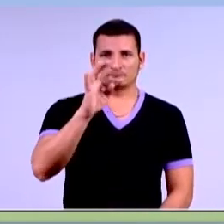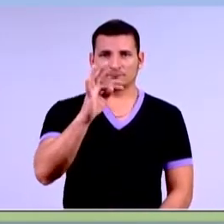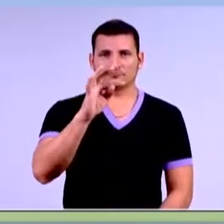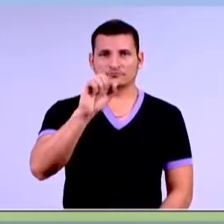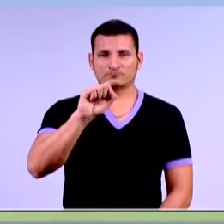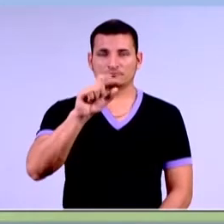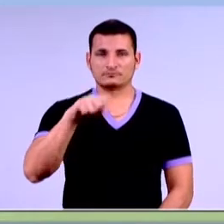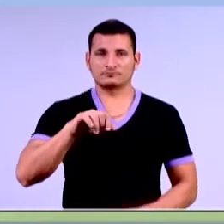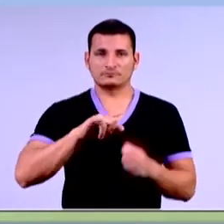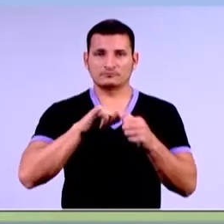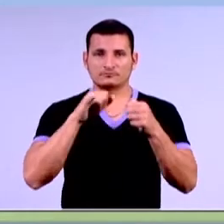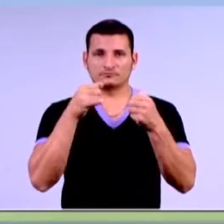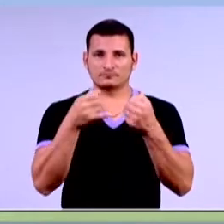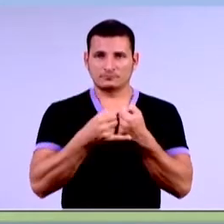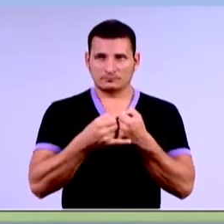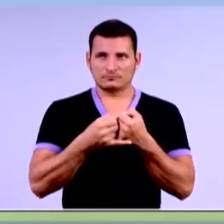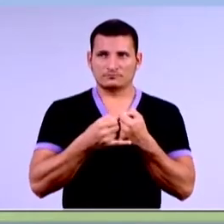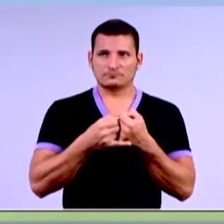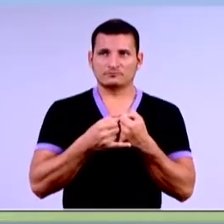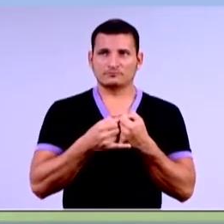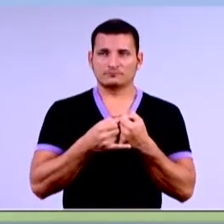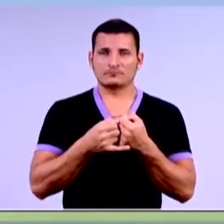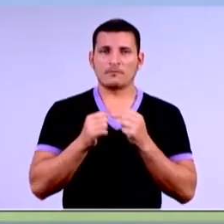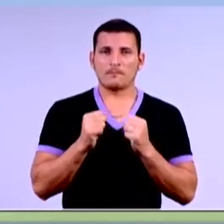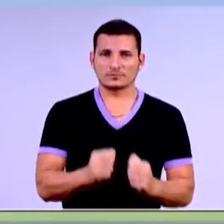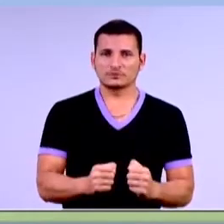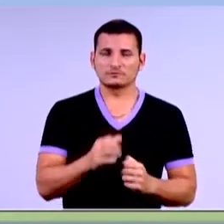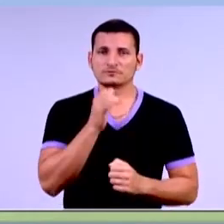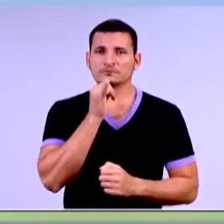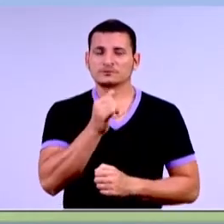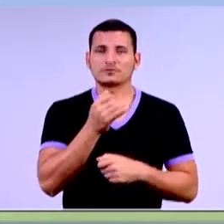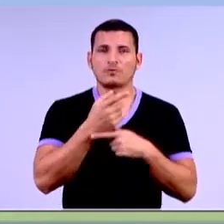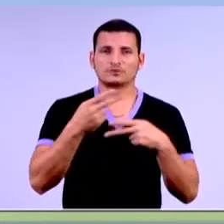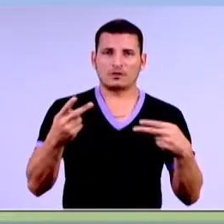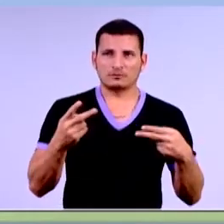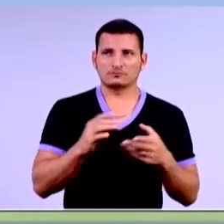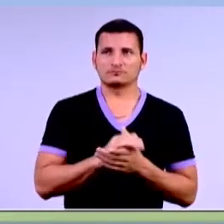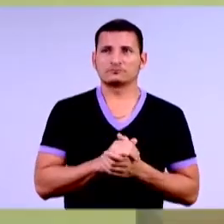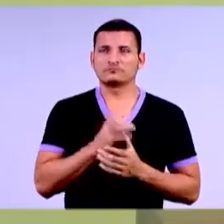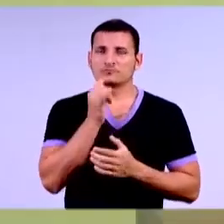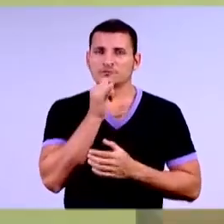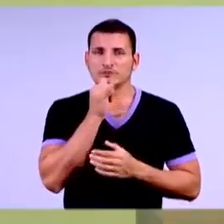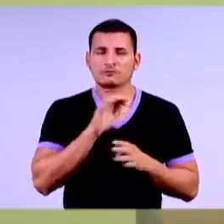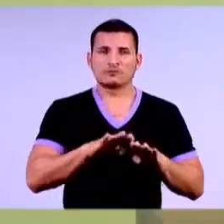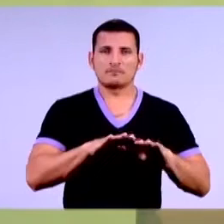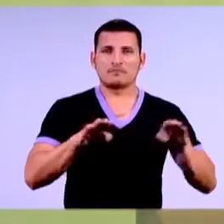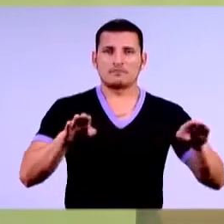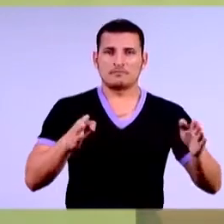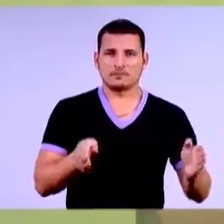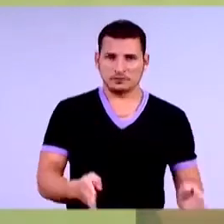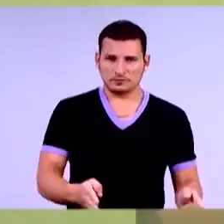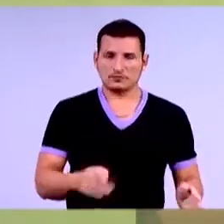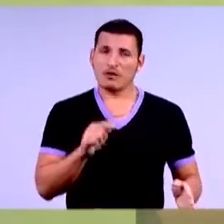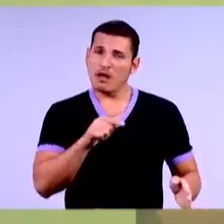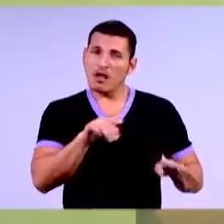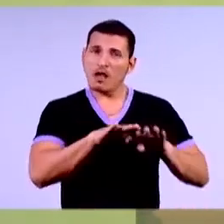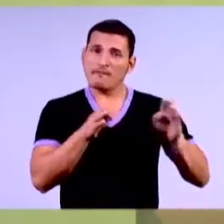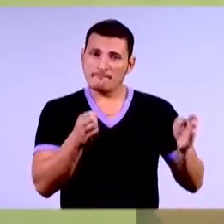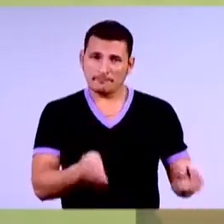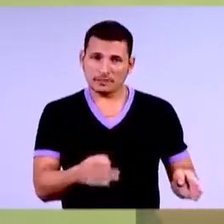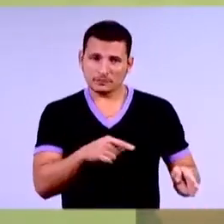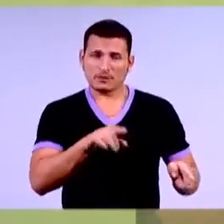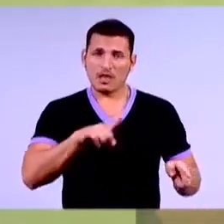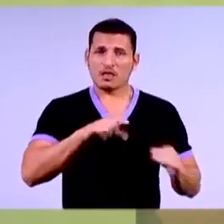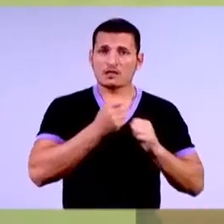possessivo par se estiver falando de um objeto por exemplo vamos falar da mesa a mesa é grande